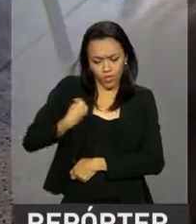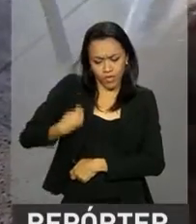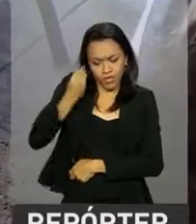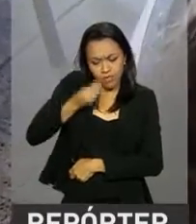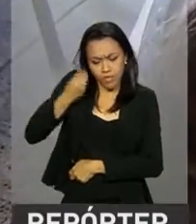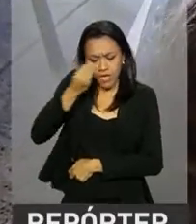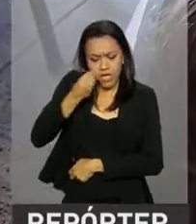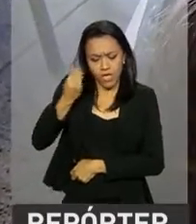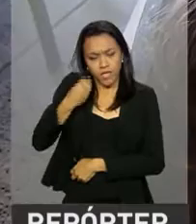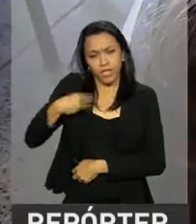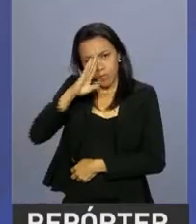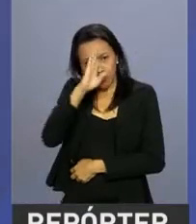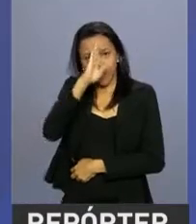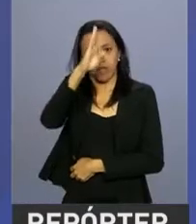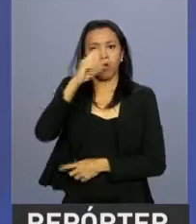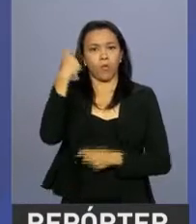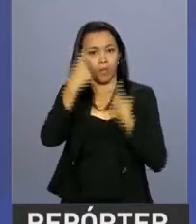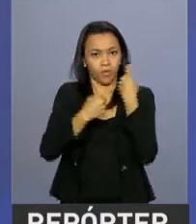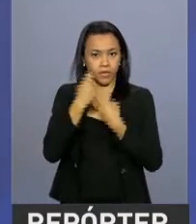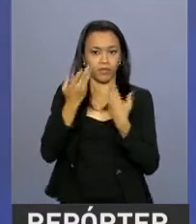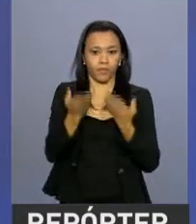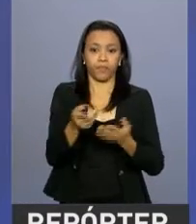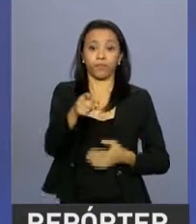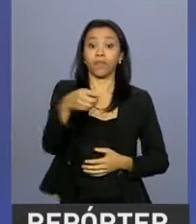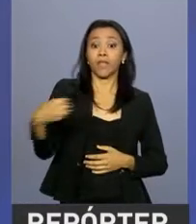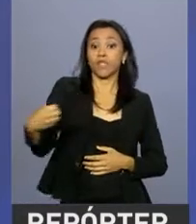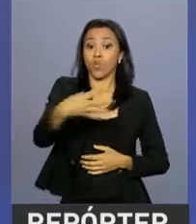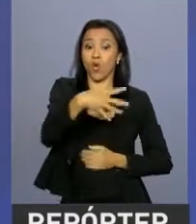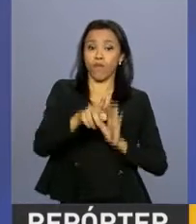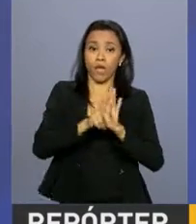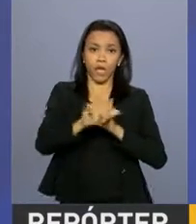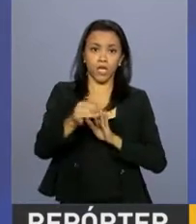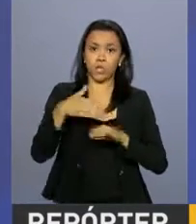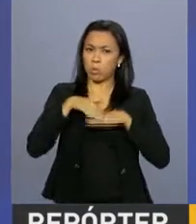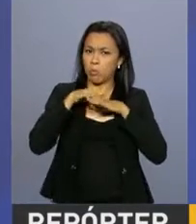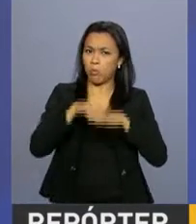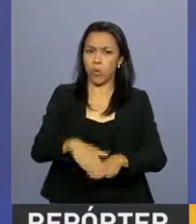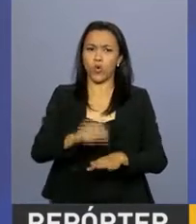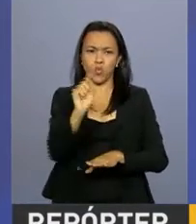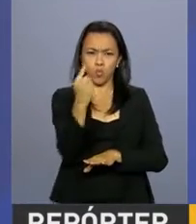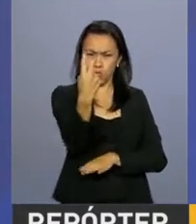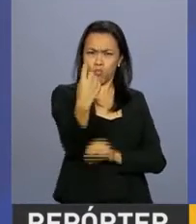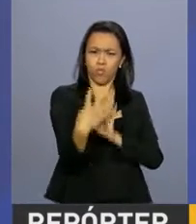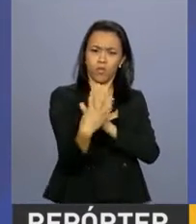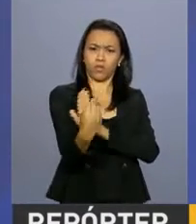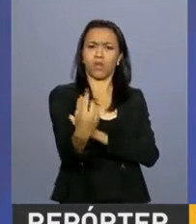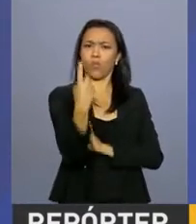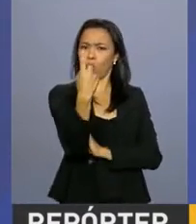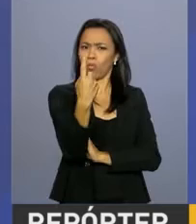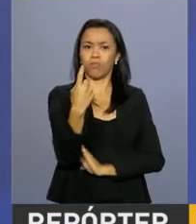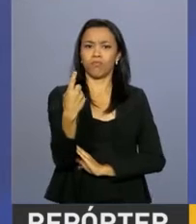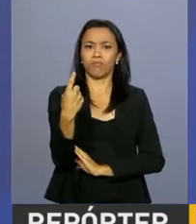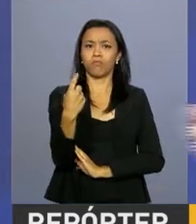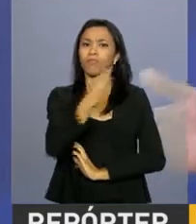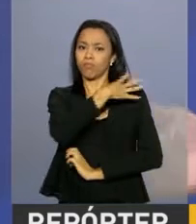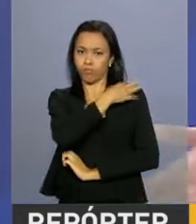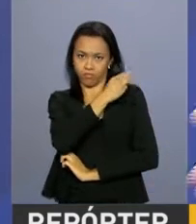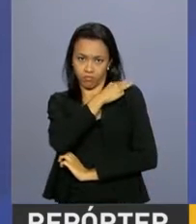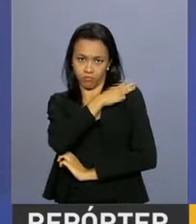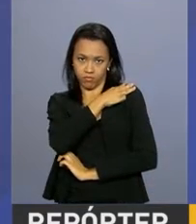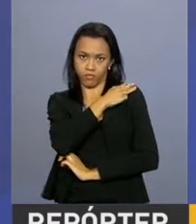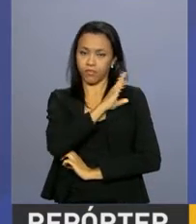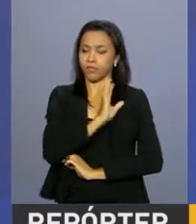centro da formação escolar. Nova legislação não impõe um único modelo para o ensino médio, como o